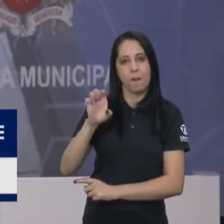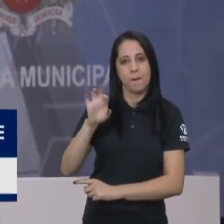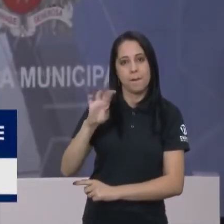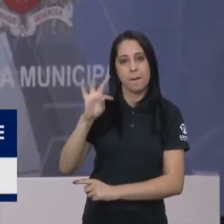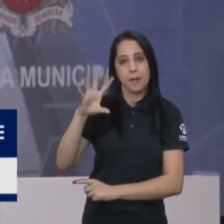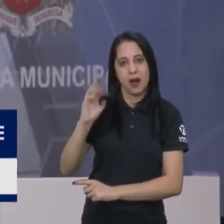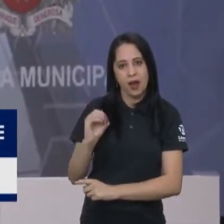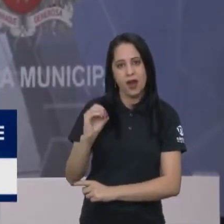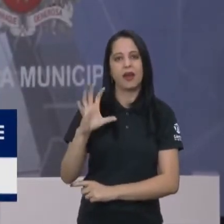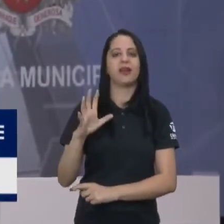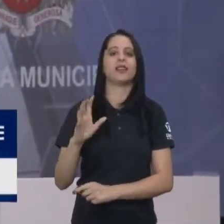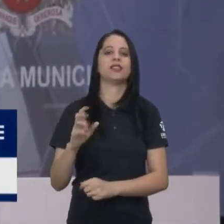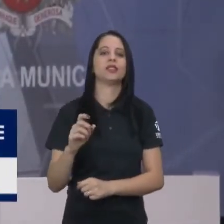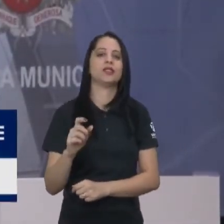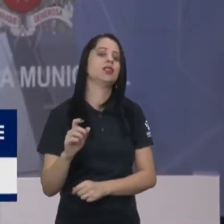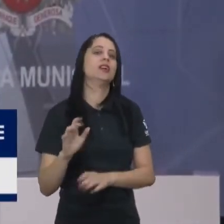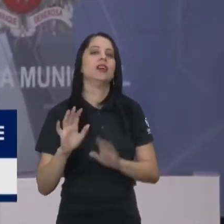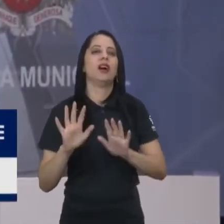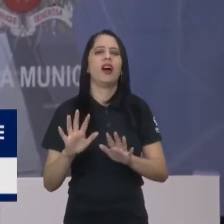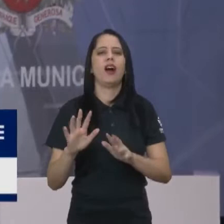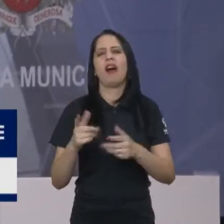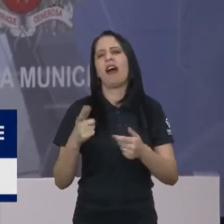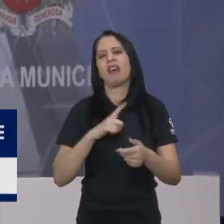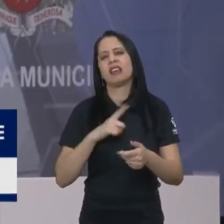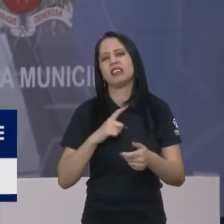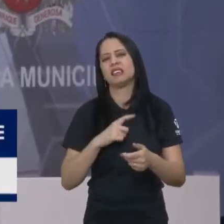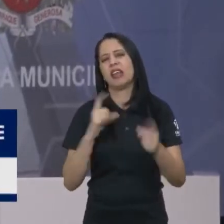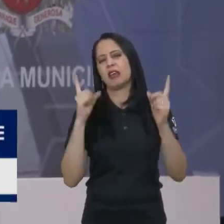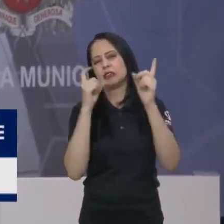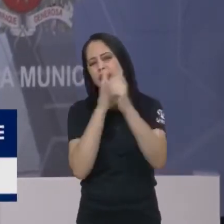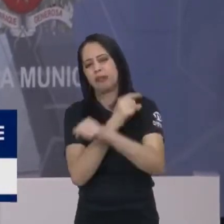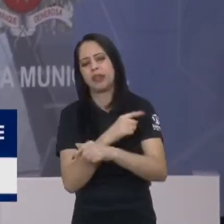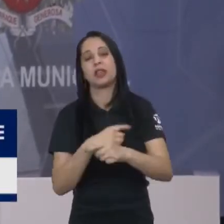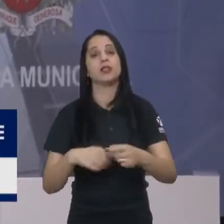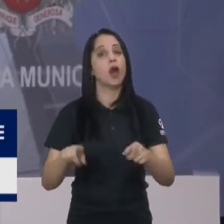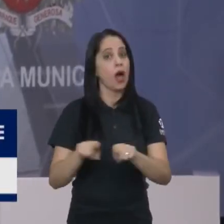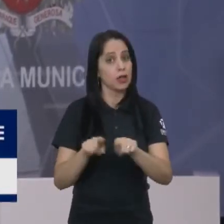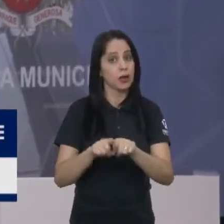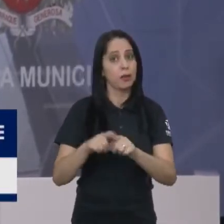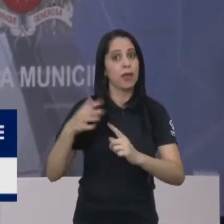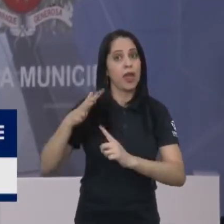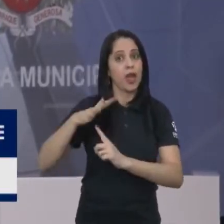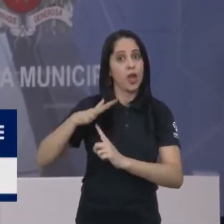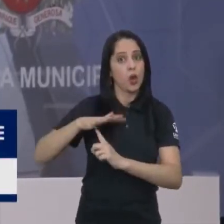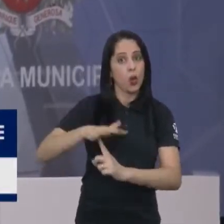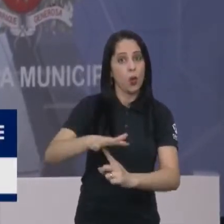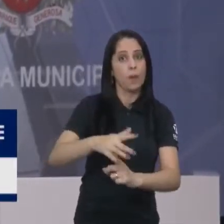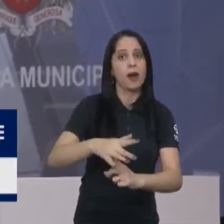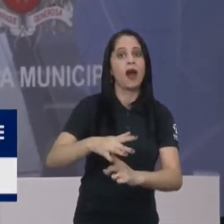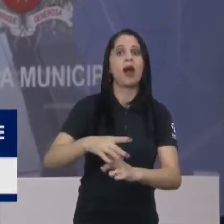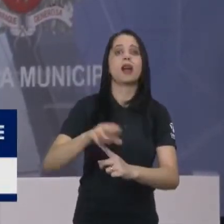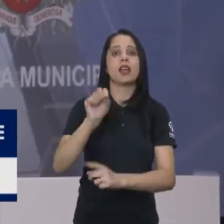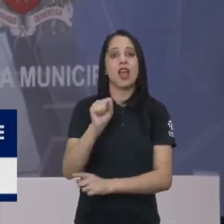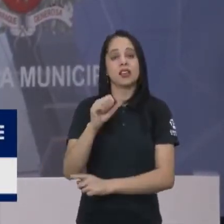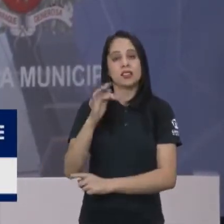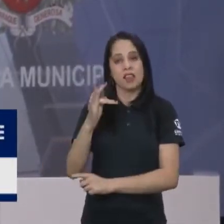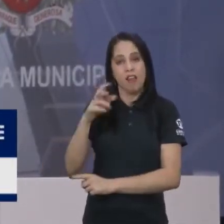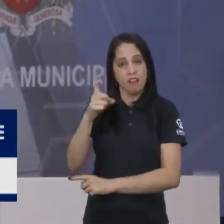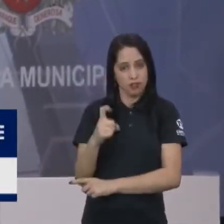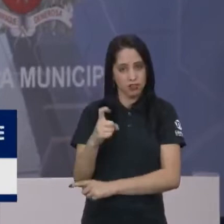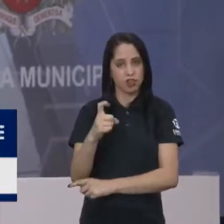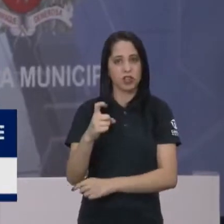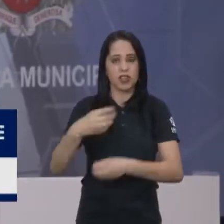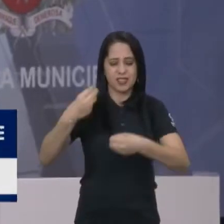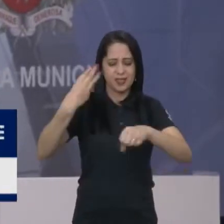gente descobriu que tinha uma dívida e fazia as apropriações. O Parque São Francisco Xavier, uma desapropriação dificílima, né? Já não tinha